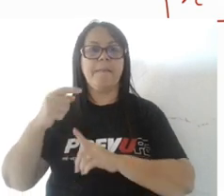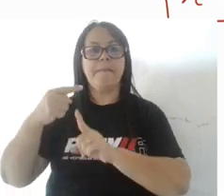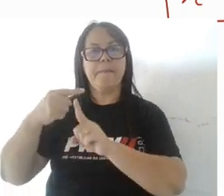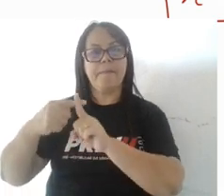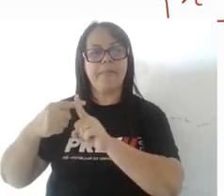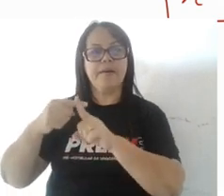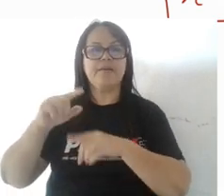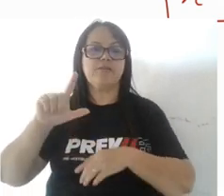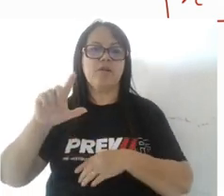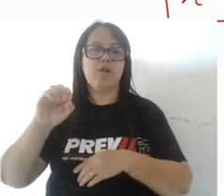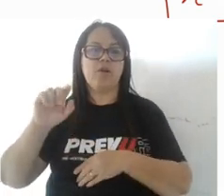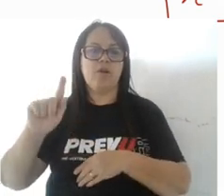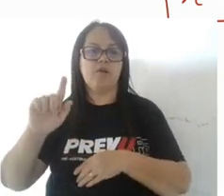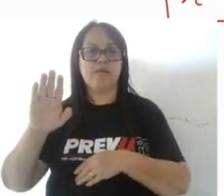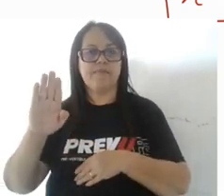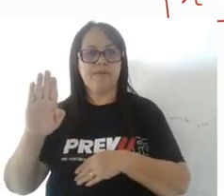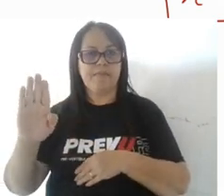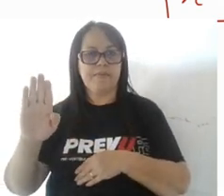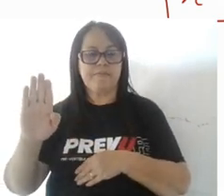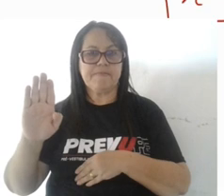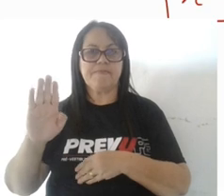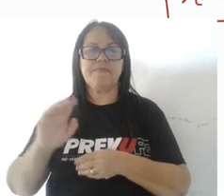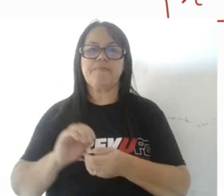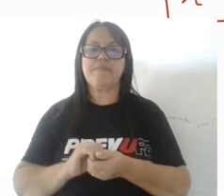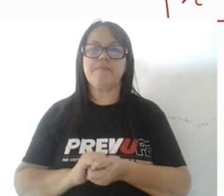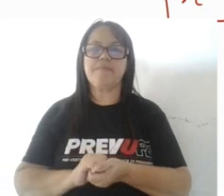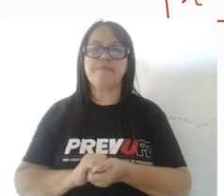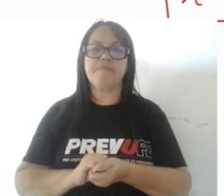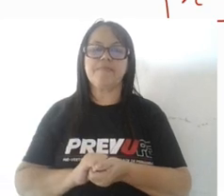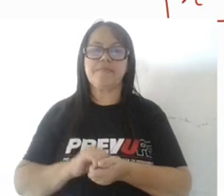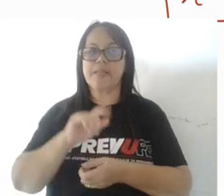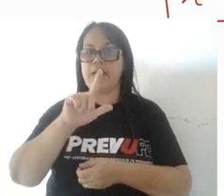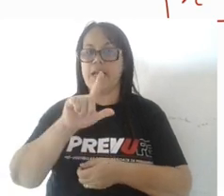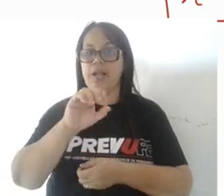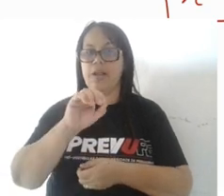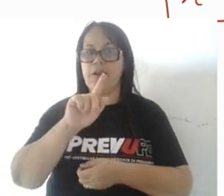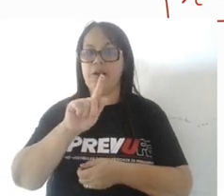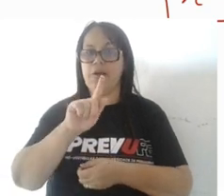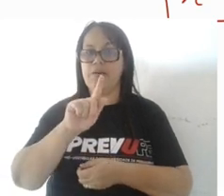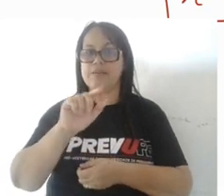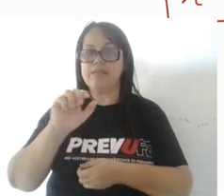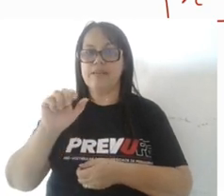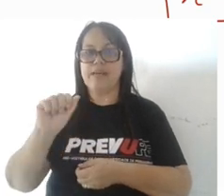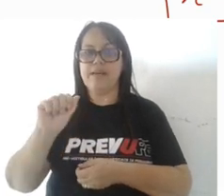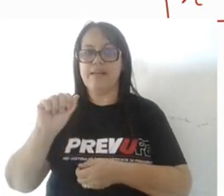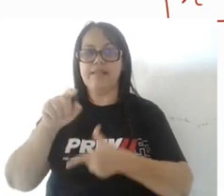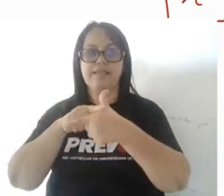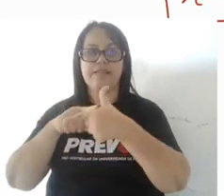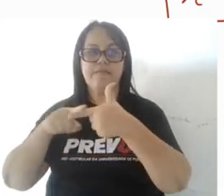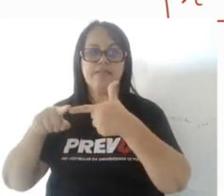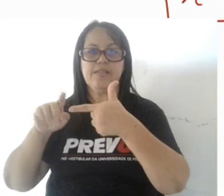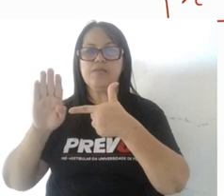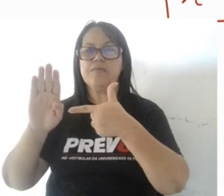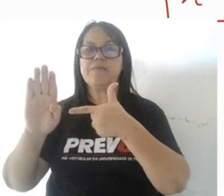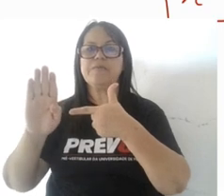+ Log de B Log de a Dio por